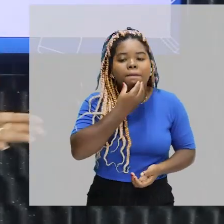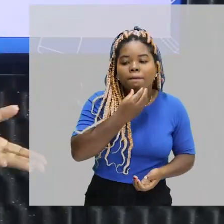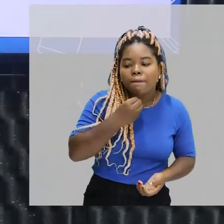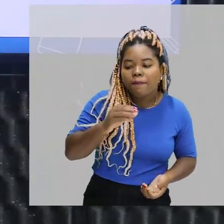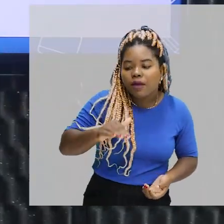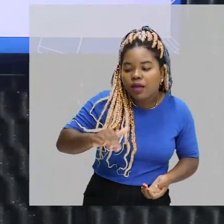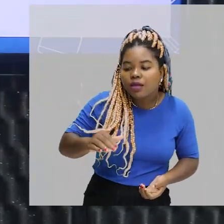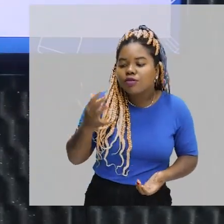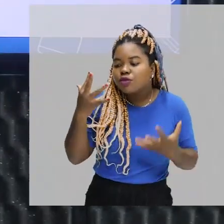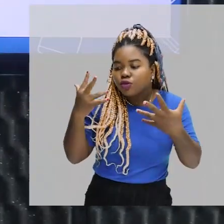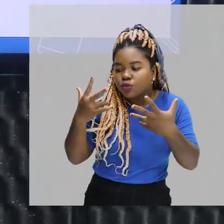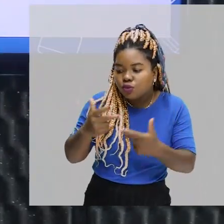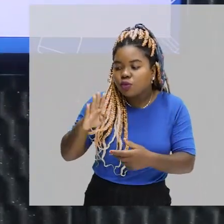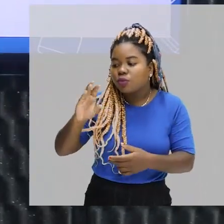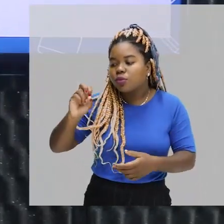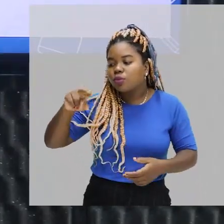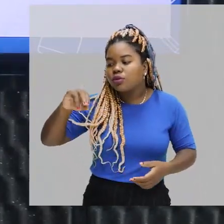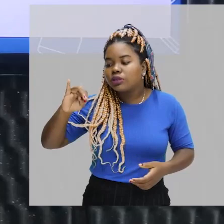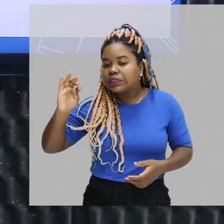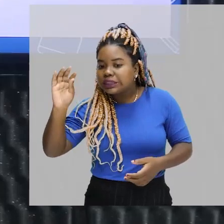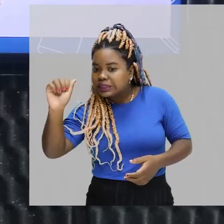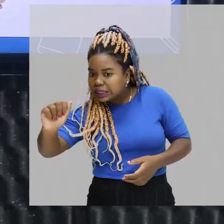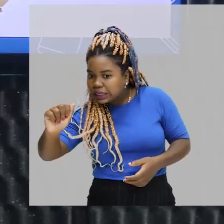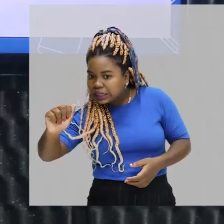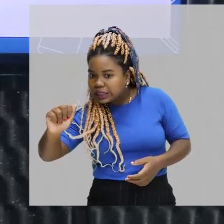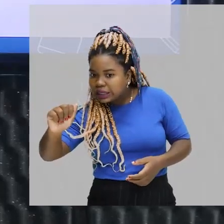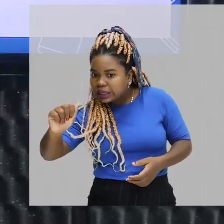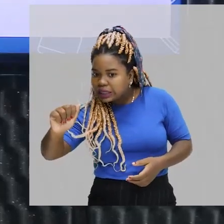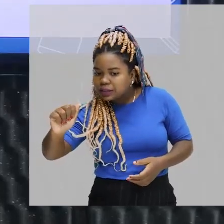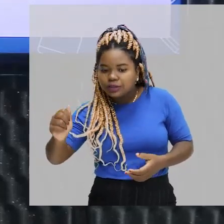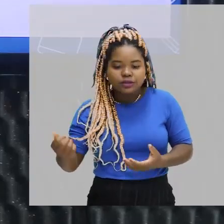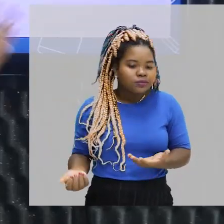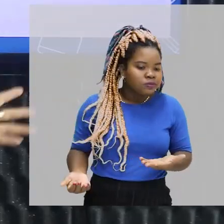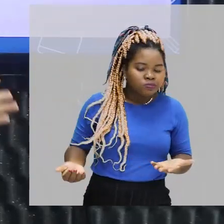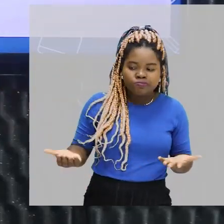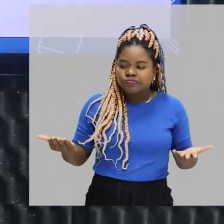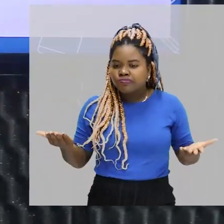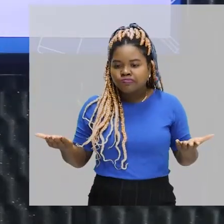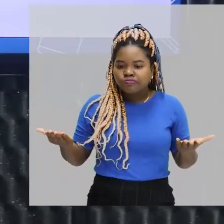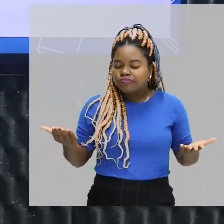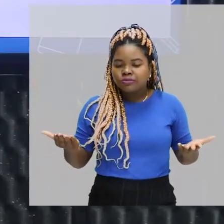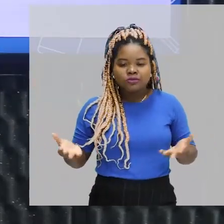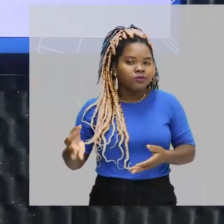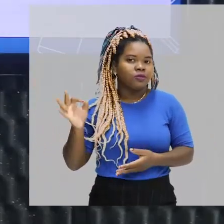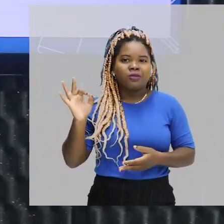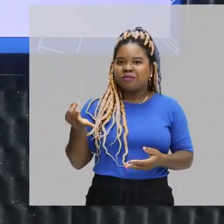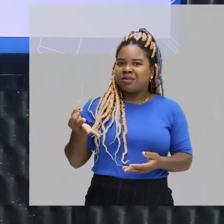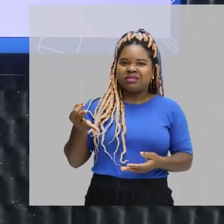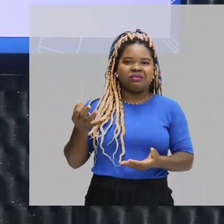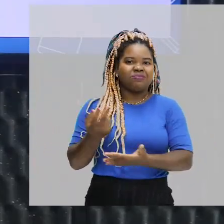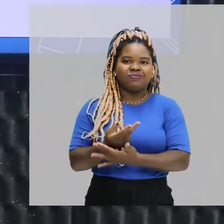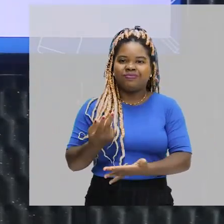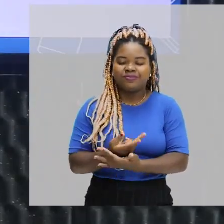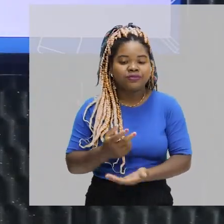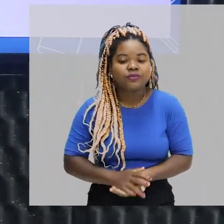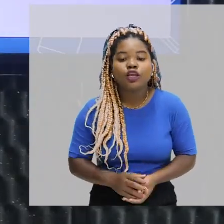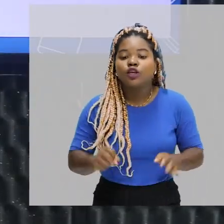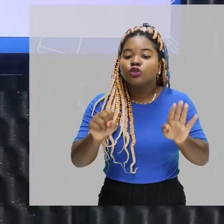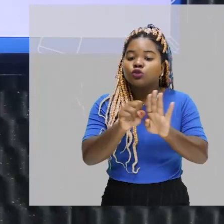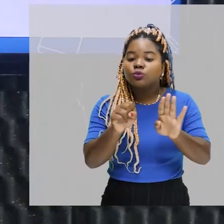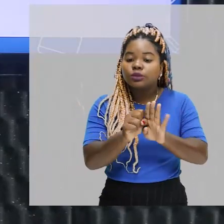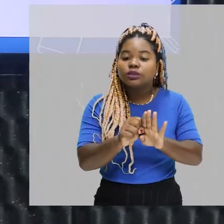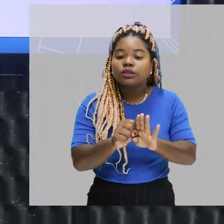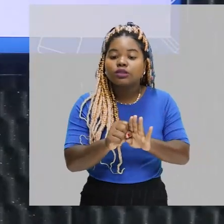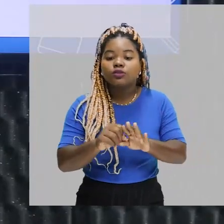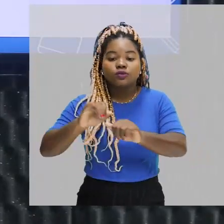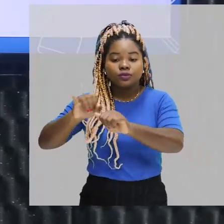não estou fazendo esse alinhamento correto. Seria menino bonito, certo? Substantivo e